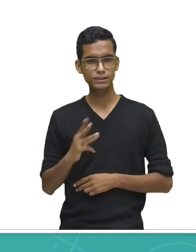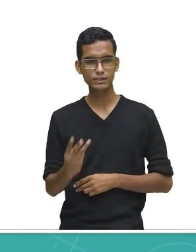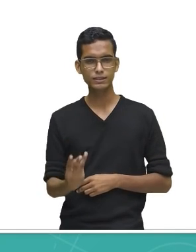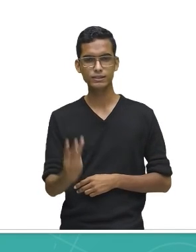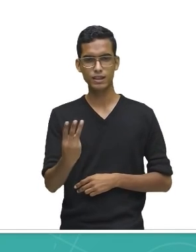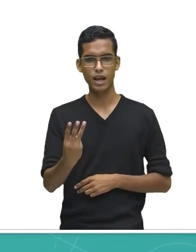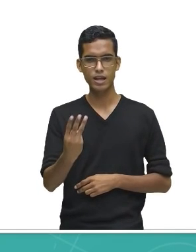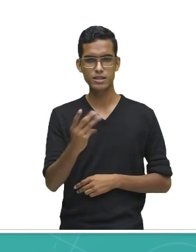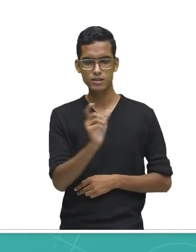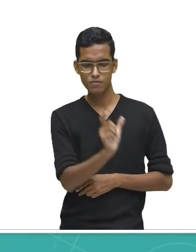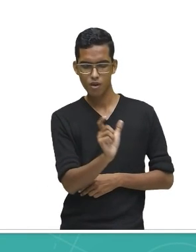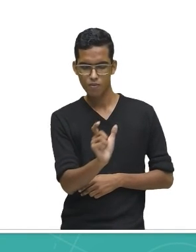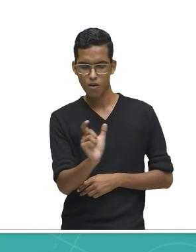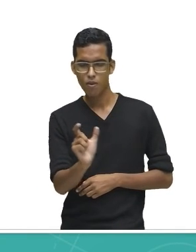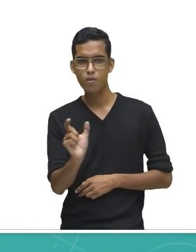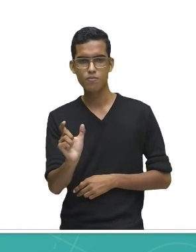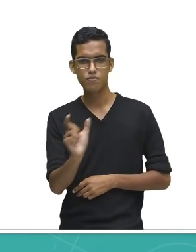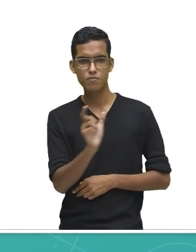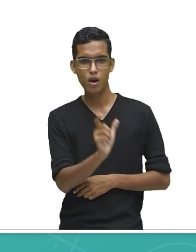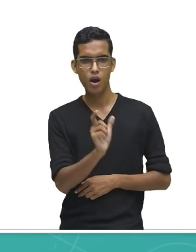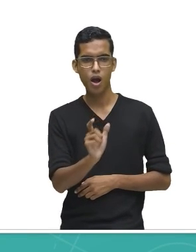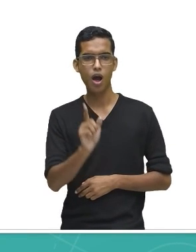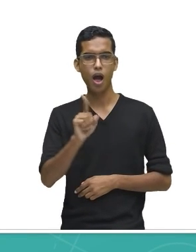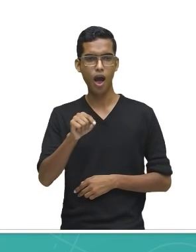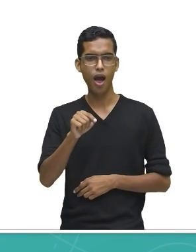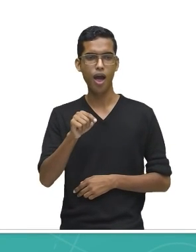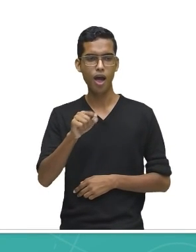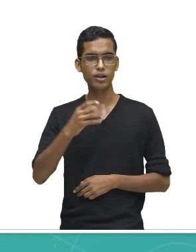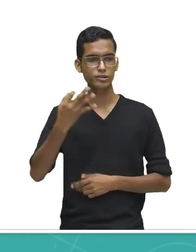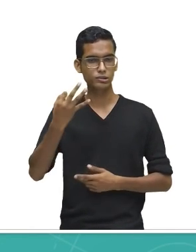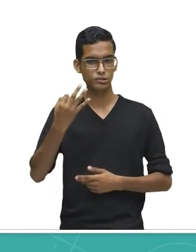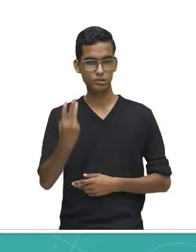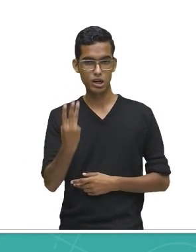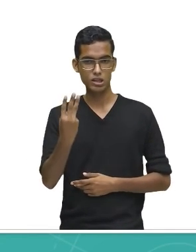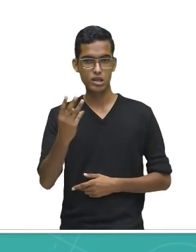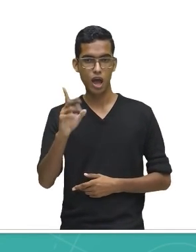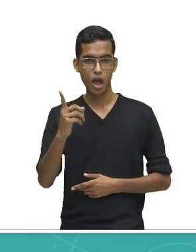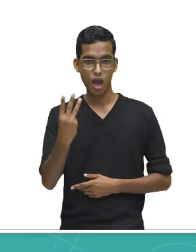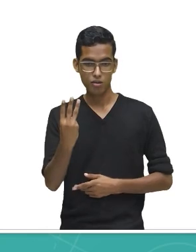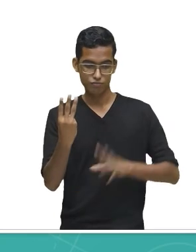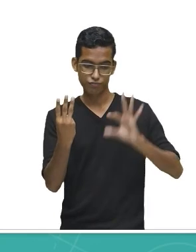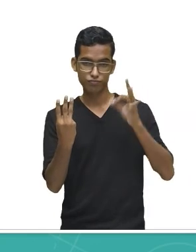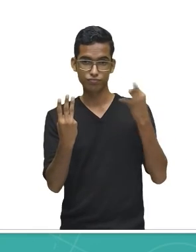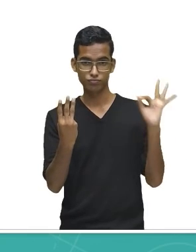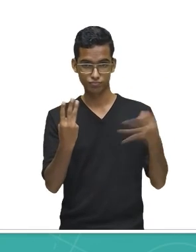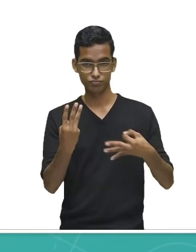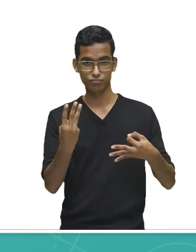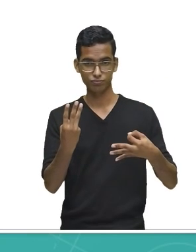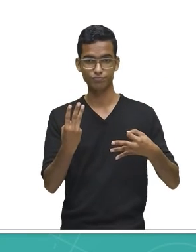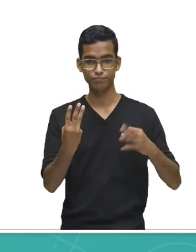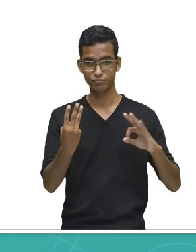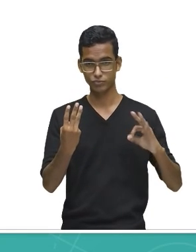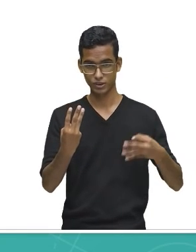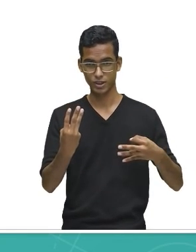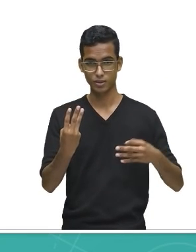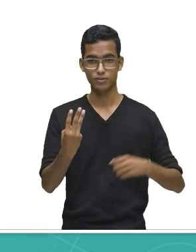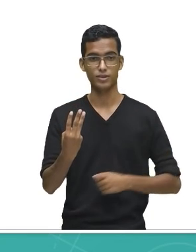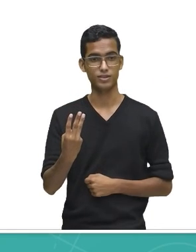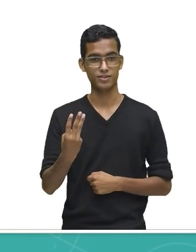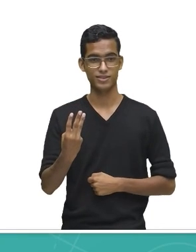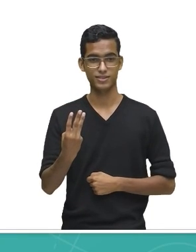foram demarcados de forma correta, tendo em vista a sílaba que parece